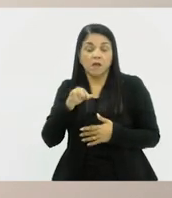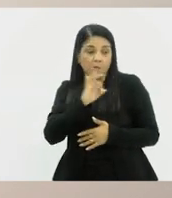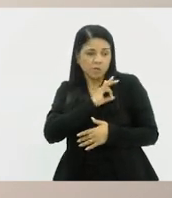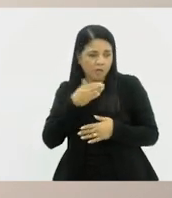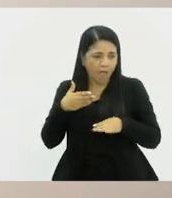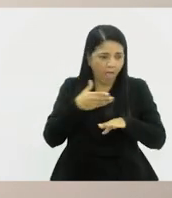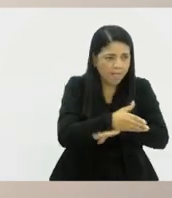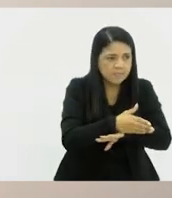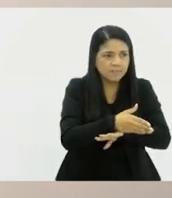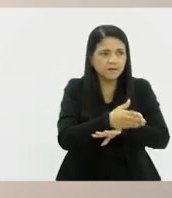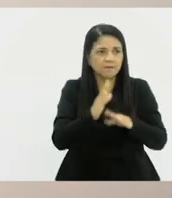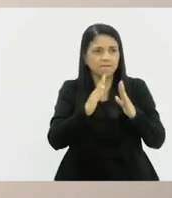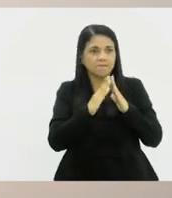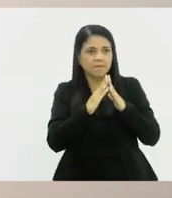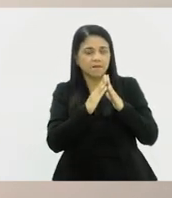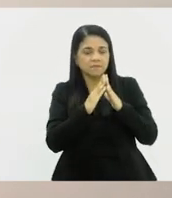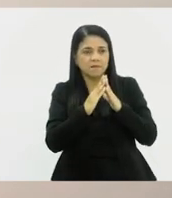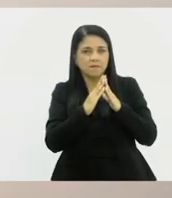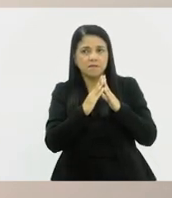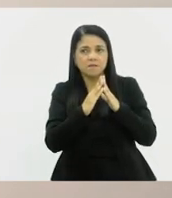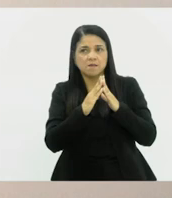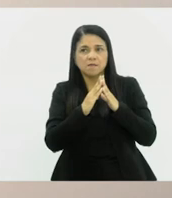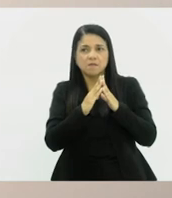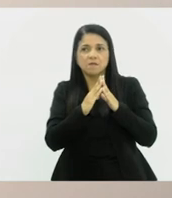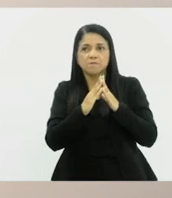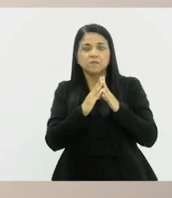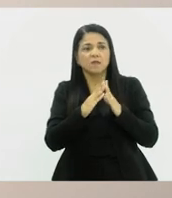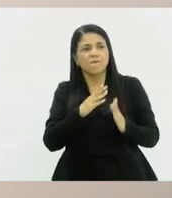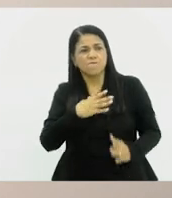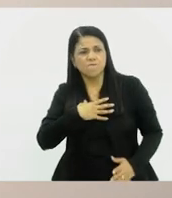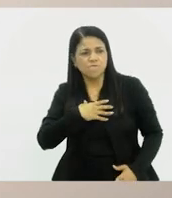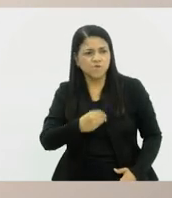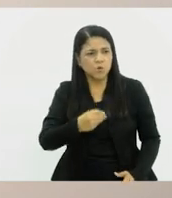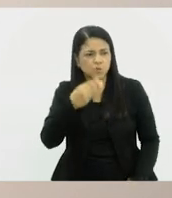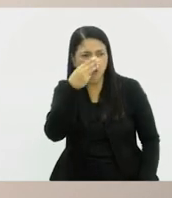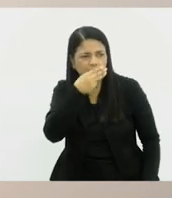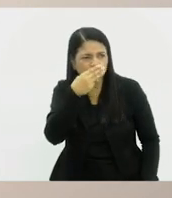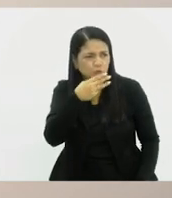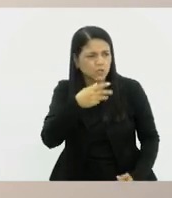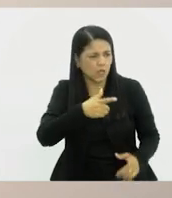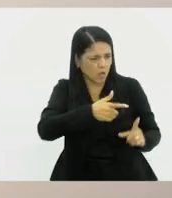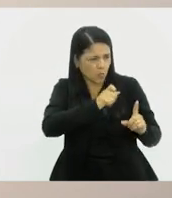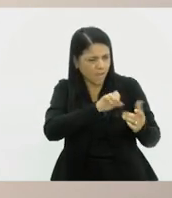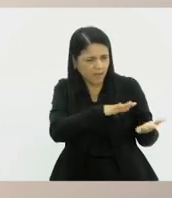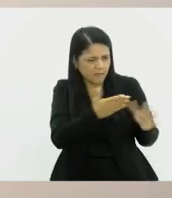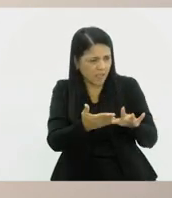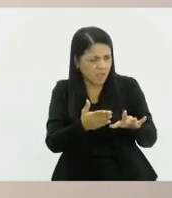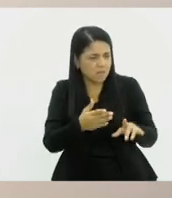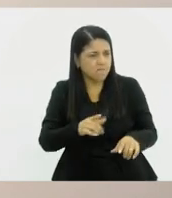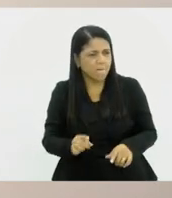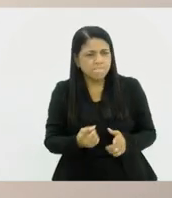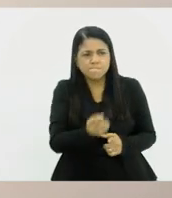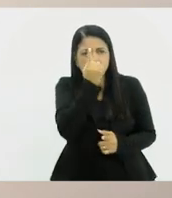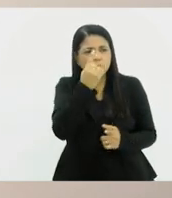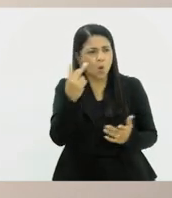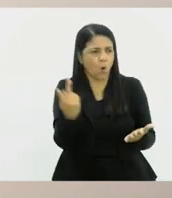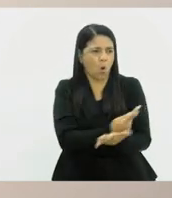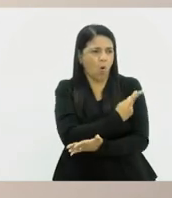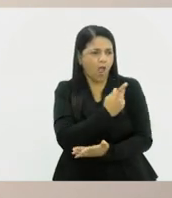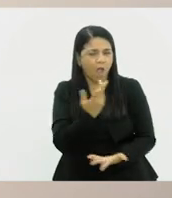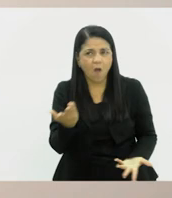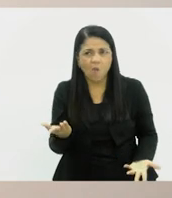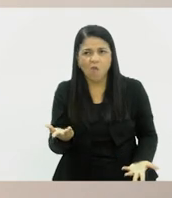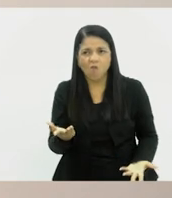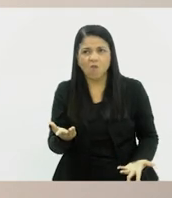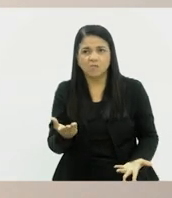policial nunca vou esquecer a primeira coisa que o policial que atirou em mime Falou filha da não te matei eu nunca erro você é primeiro cara que eu erro e não